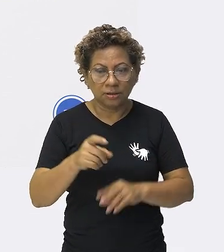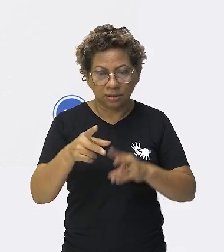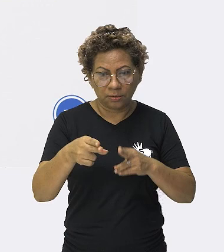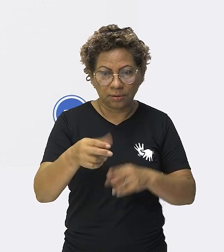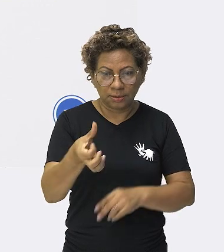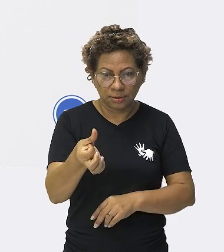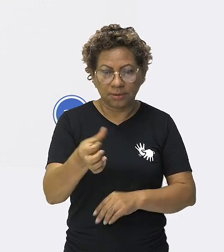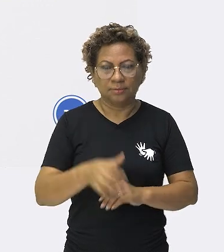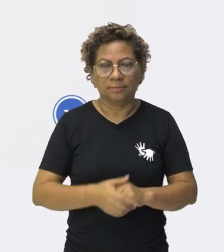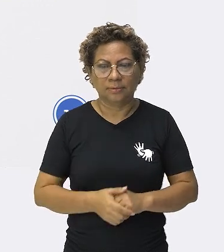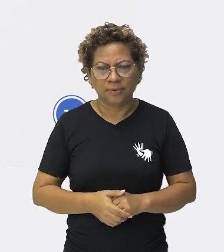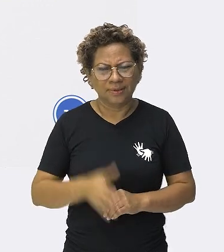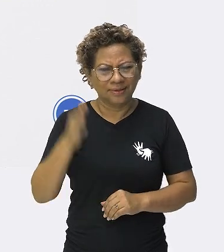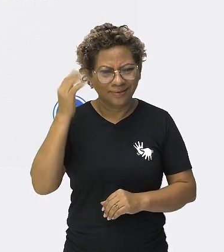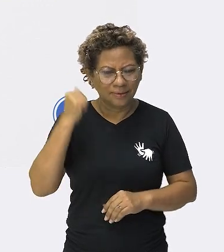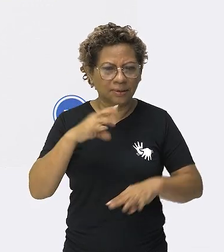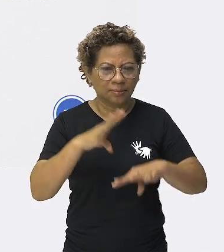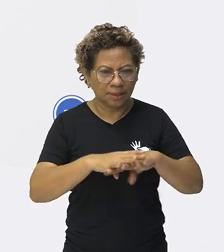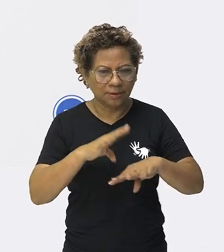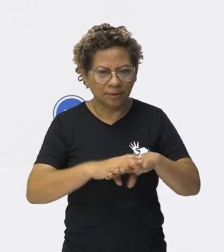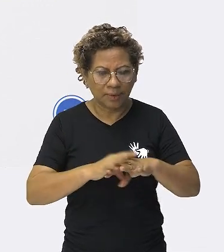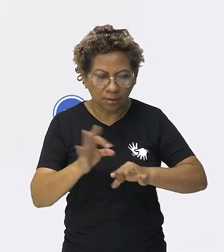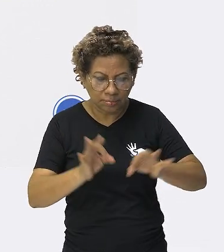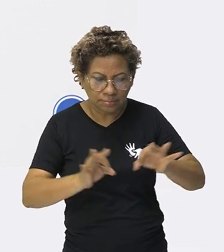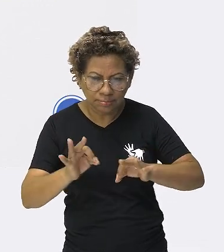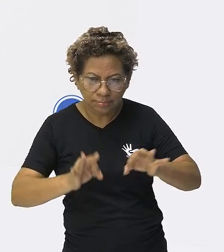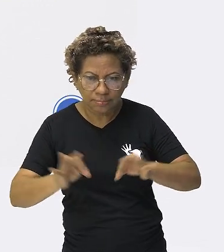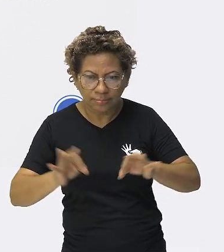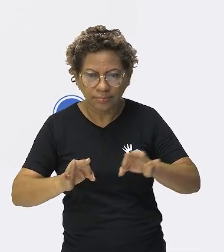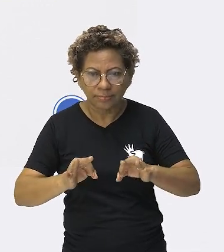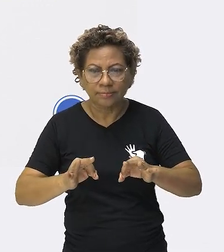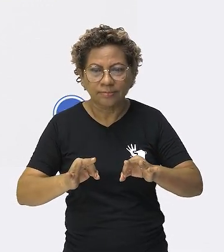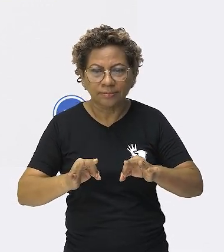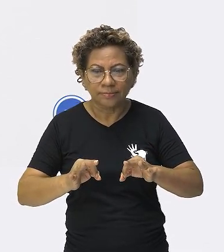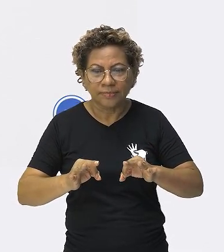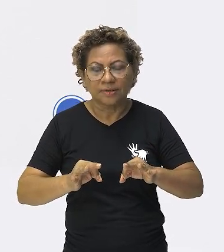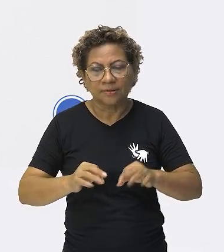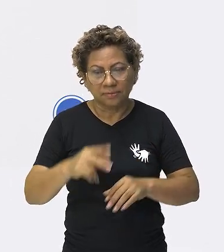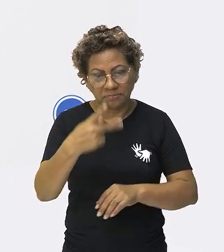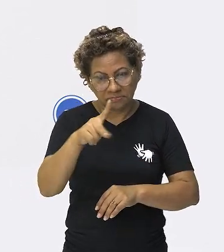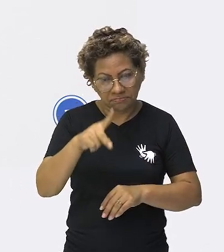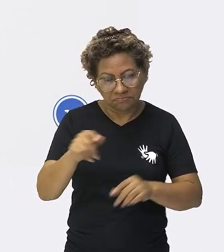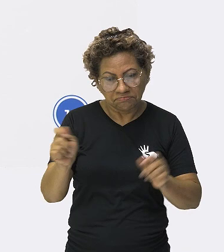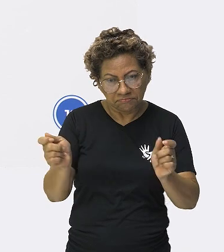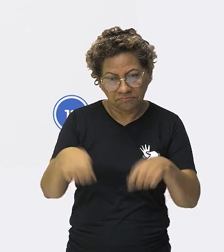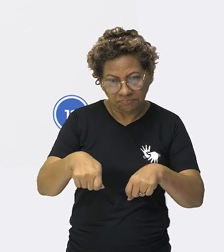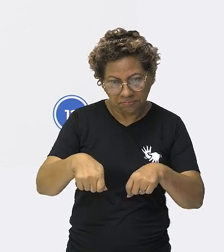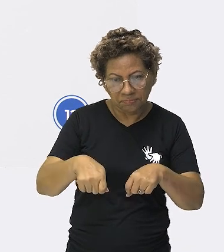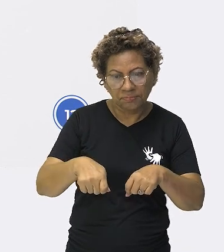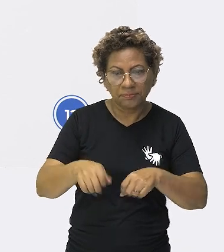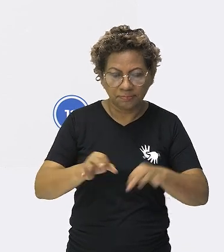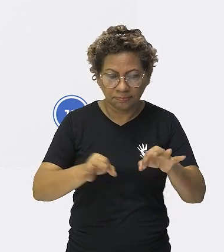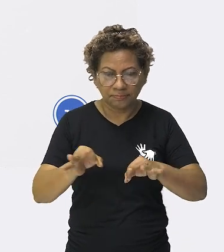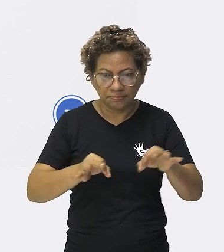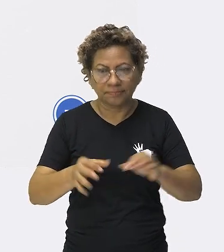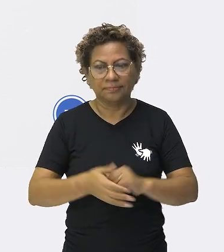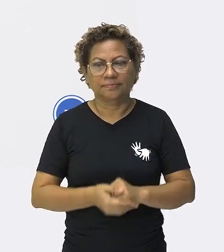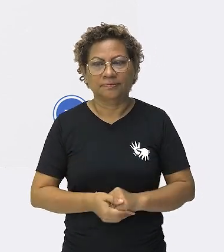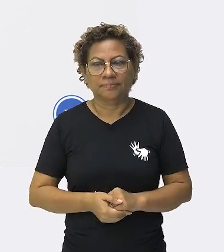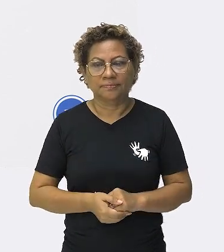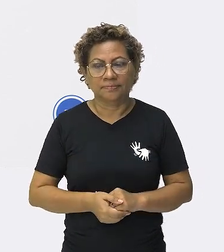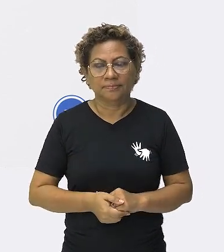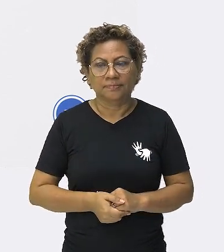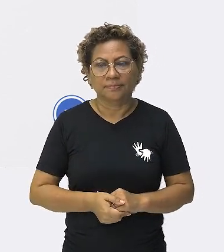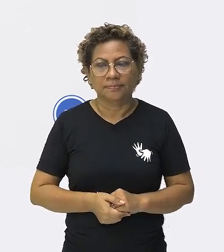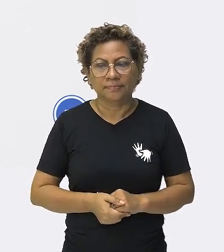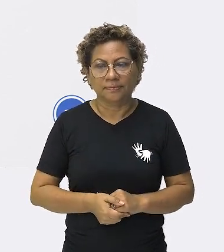sempre existe mais de uma maneira da gente resolver as questões. Essa daqui é uma delas. Vamos ver aqui, vamos voltar aqui rapidamente, para